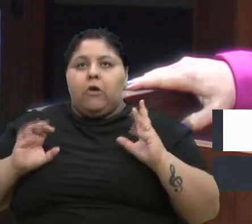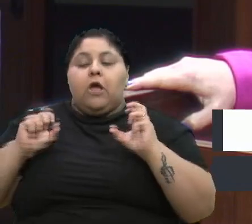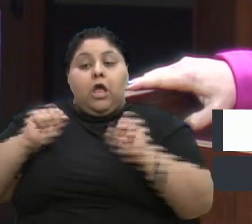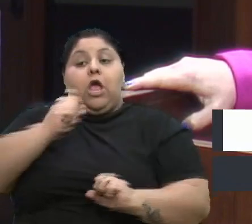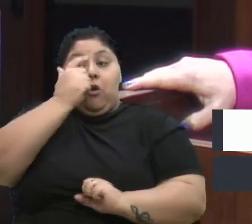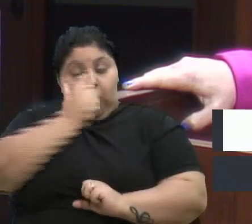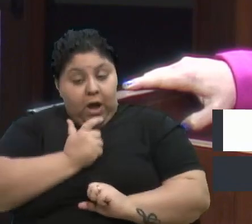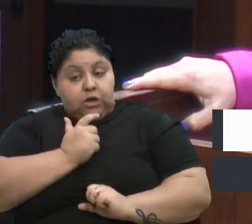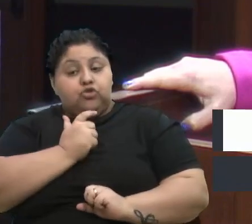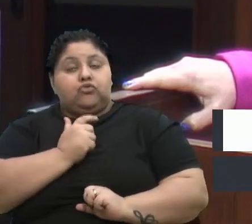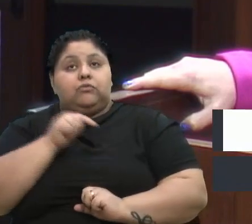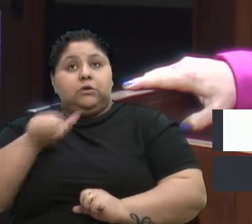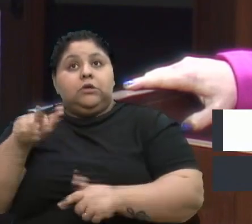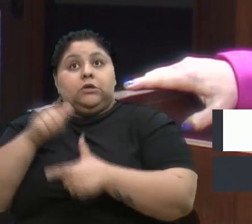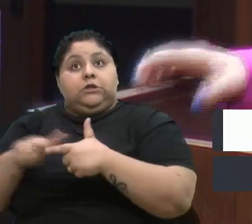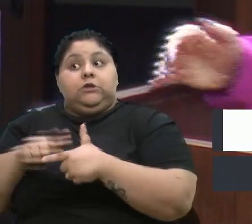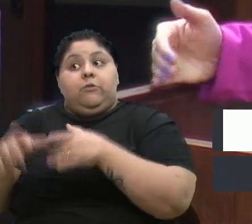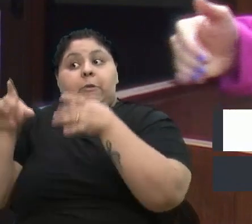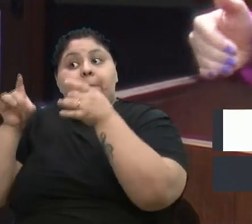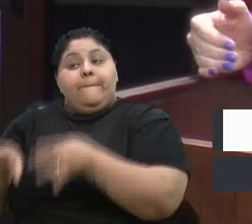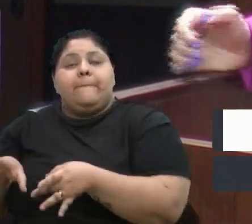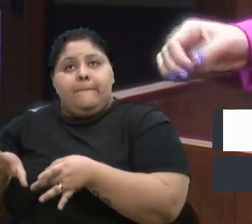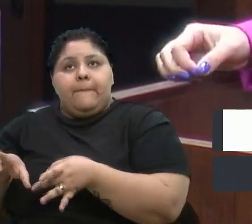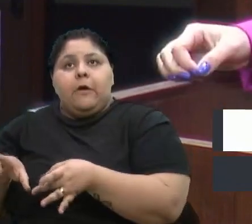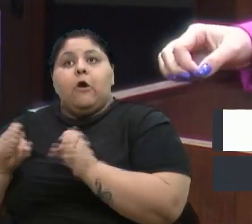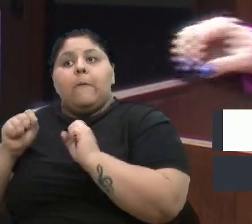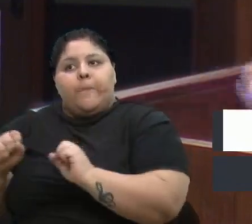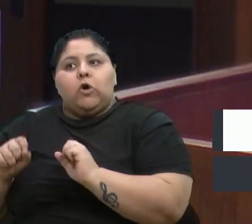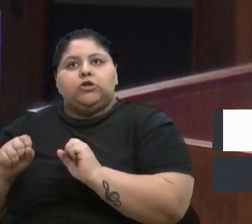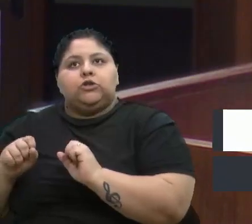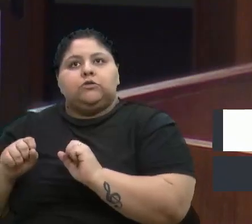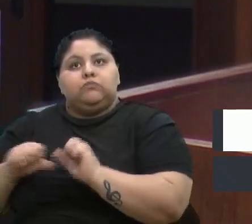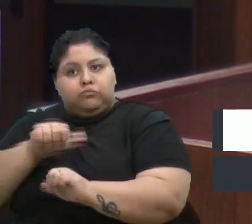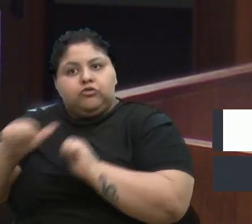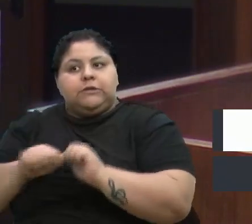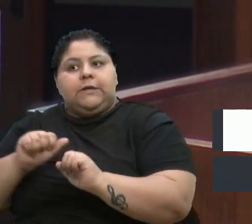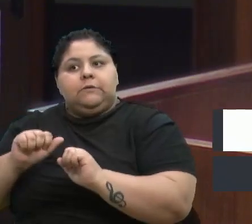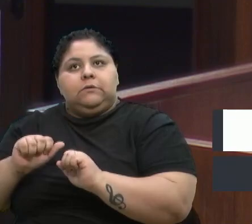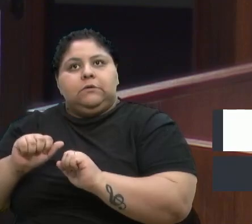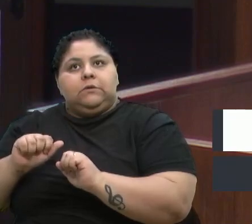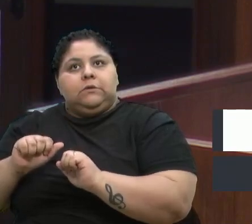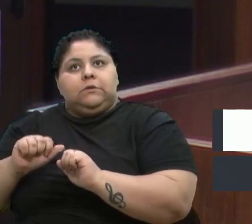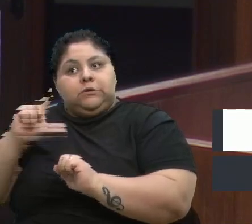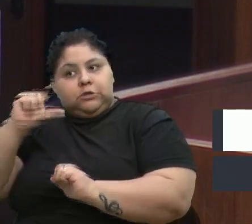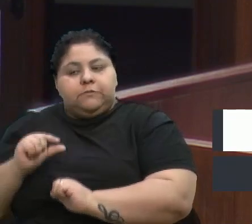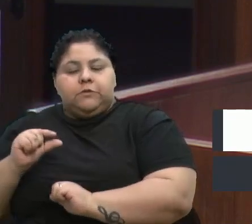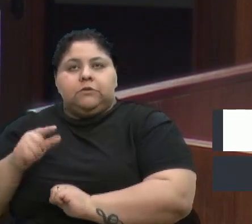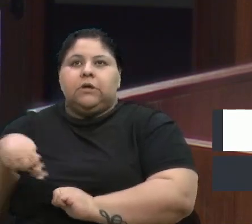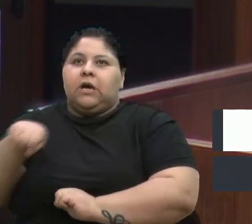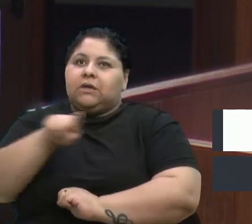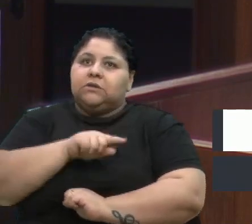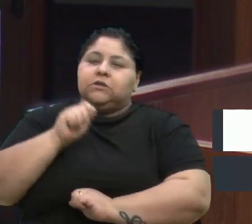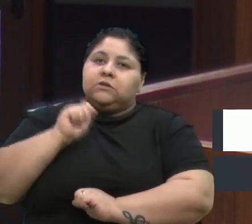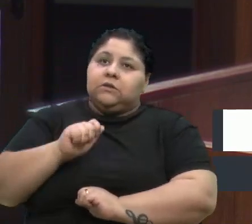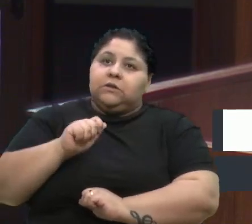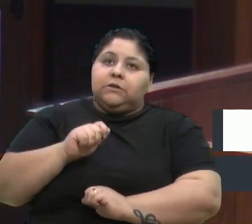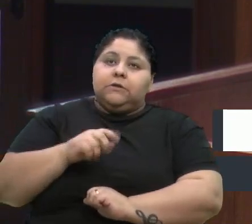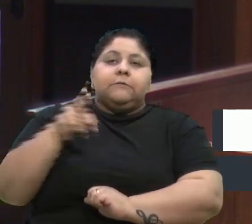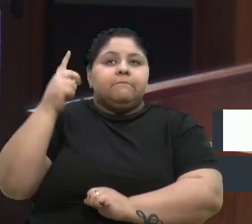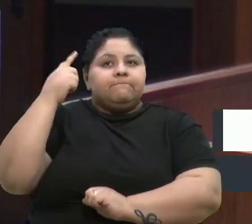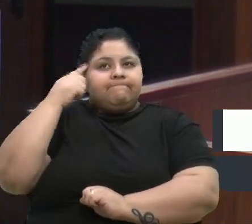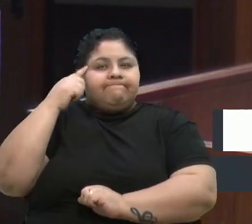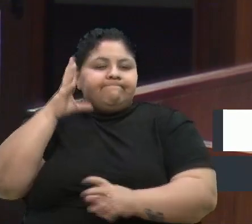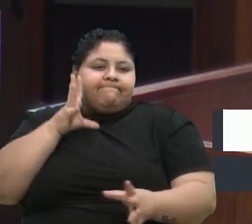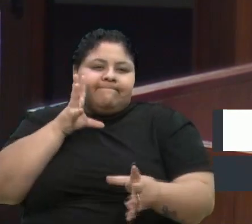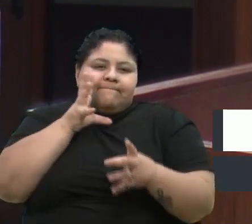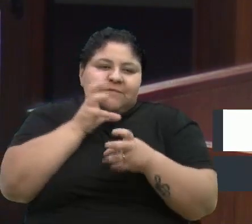que essa situação dos abandonos de animais também vai dar uma freada. E eu costumo dizer que a gente precisa levar em consideração que o animal é